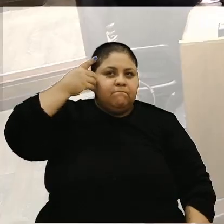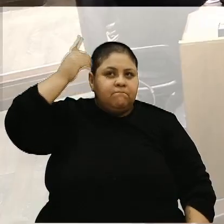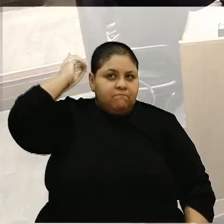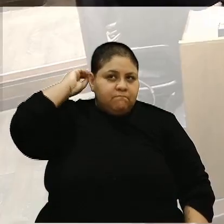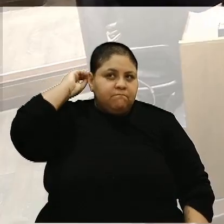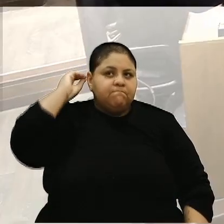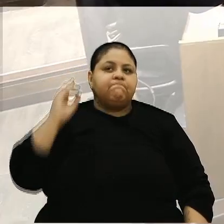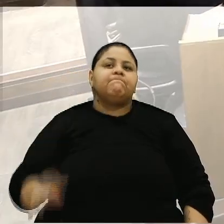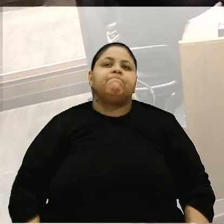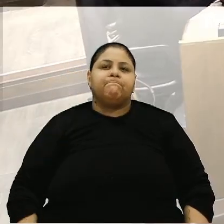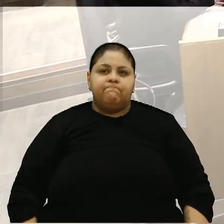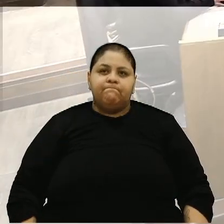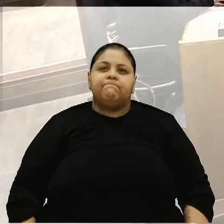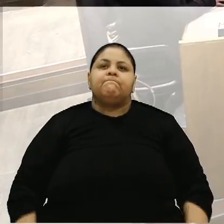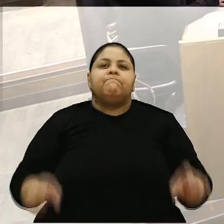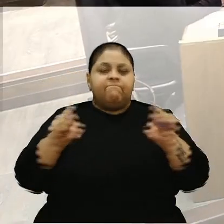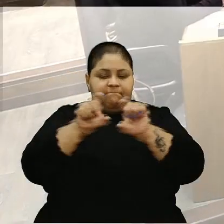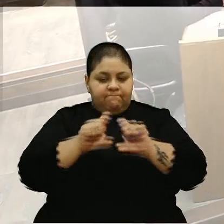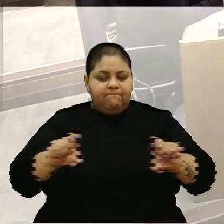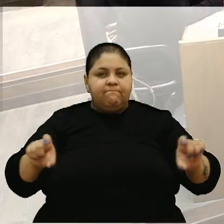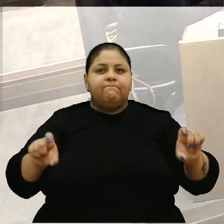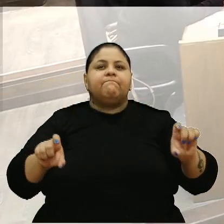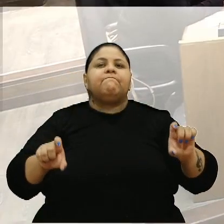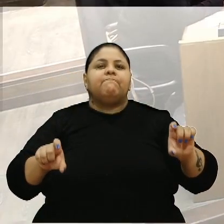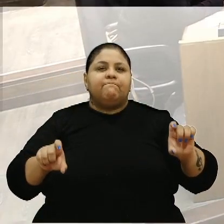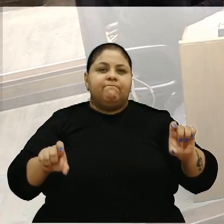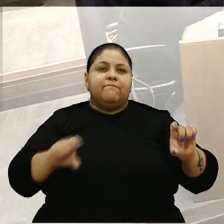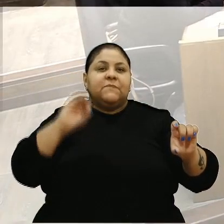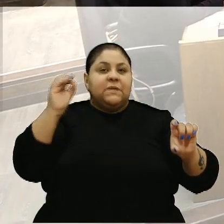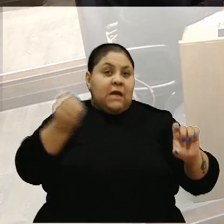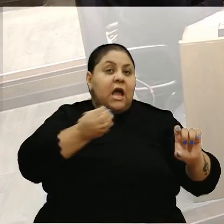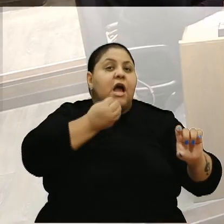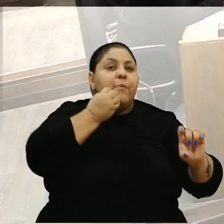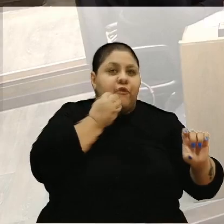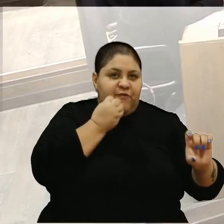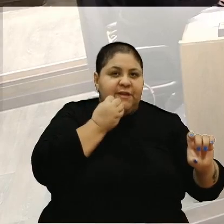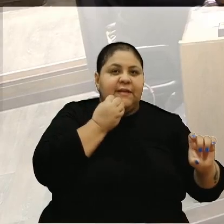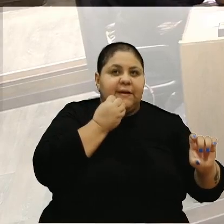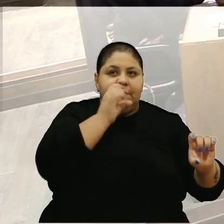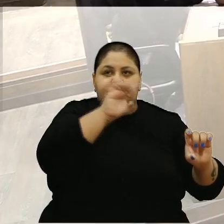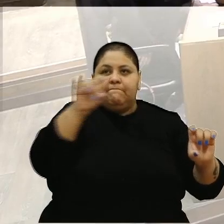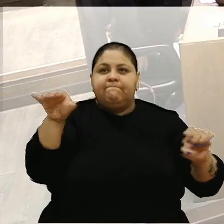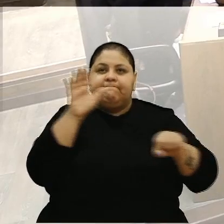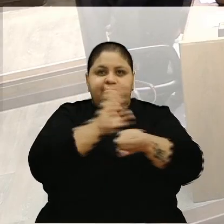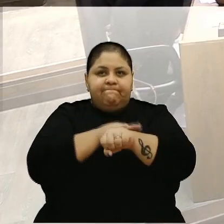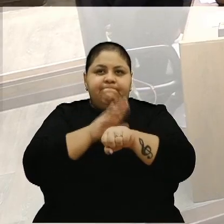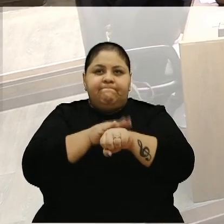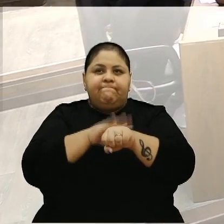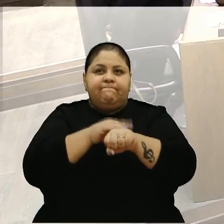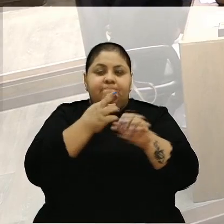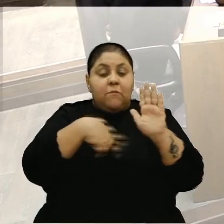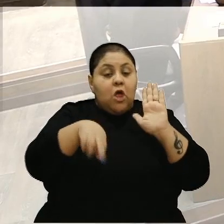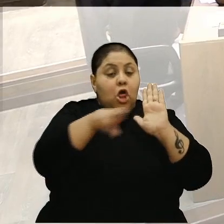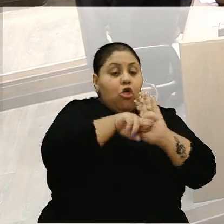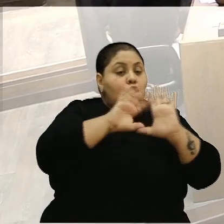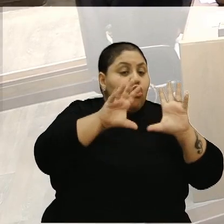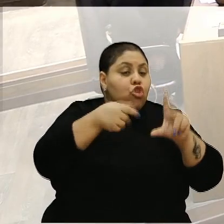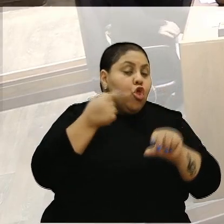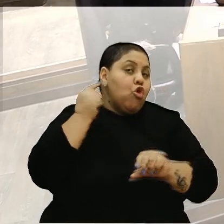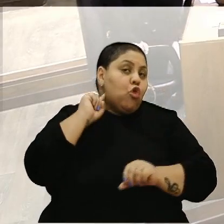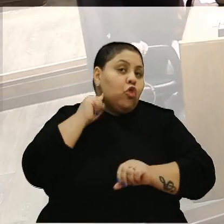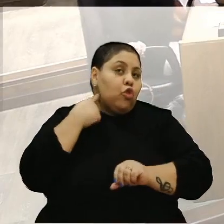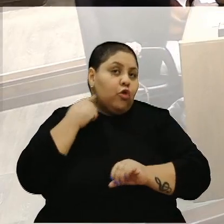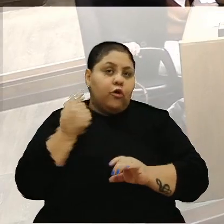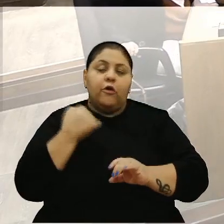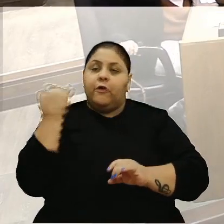era essa justamente a frase que eu ia dizer, fazer do limão uma limonada. O reaproveitamento de todos esses resíduos, né,